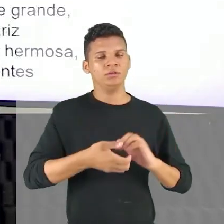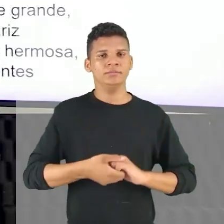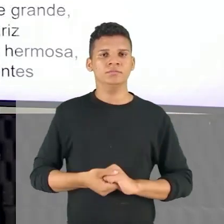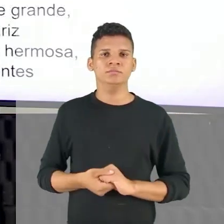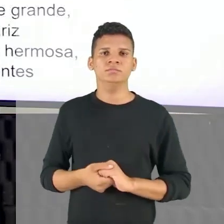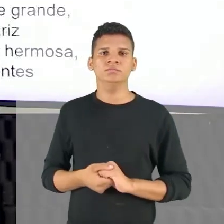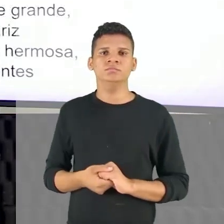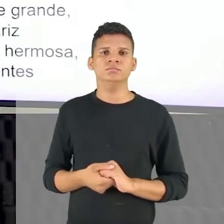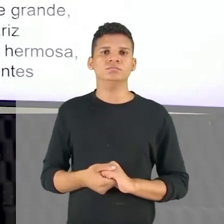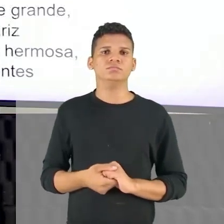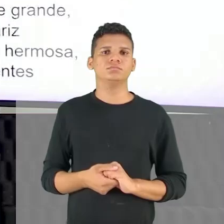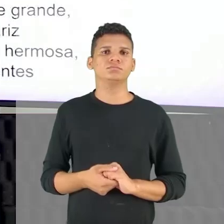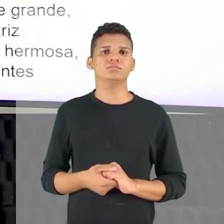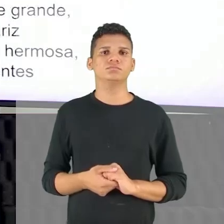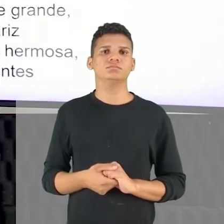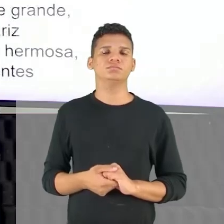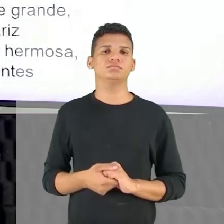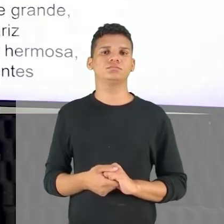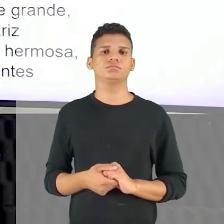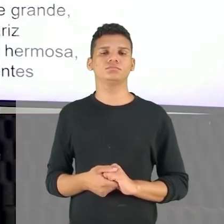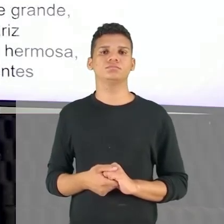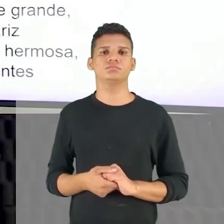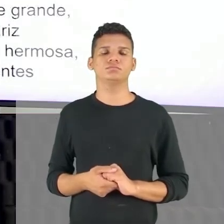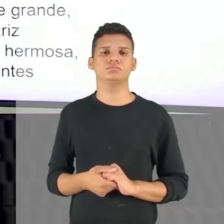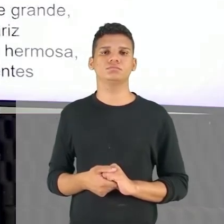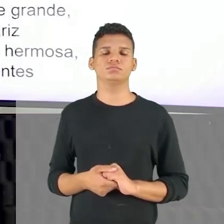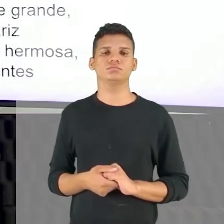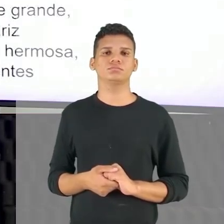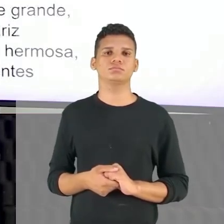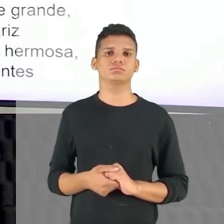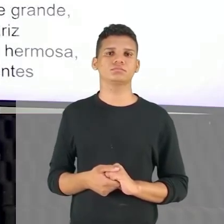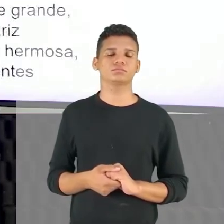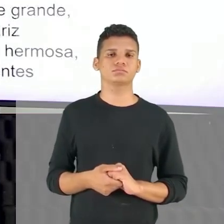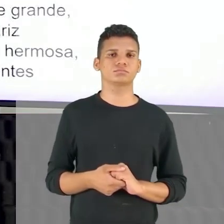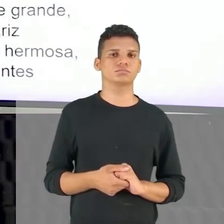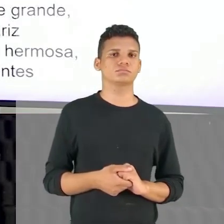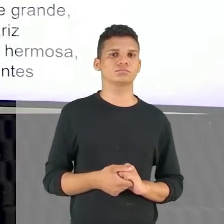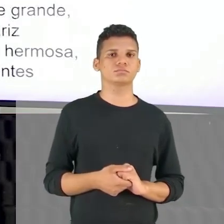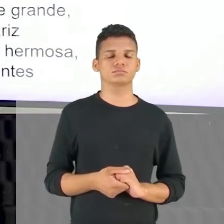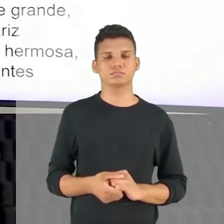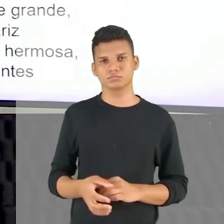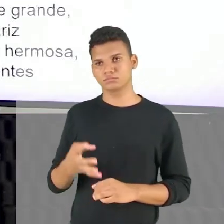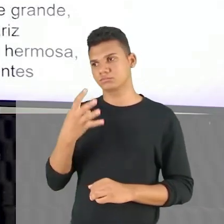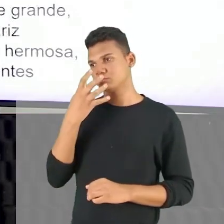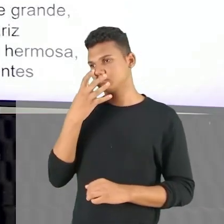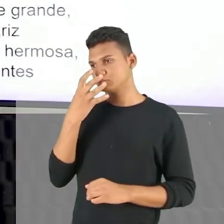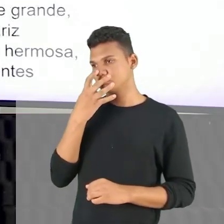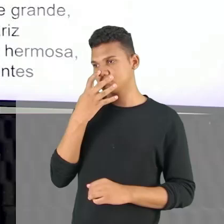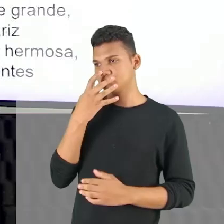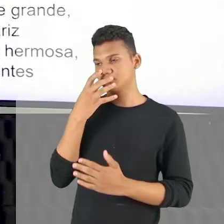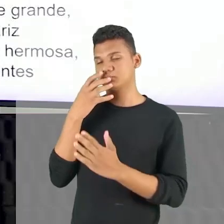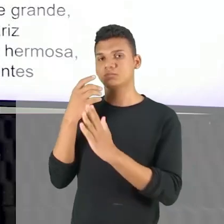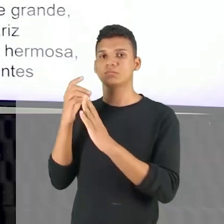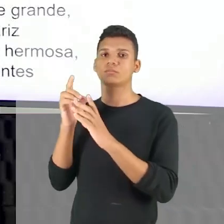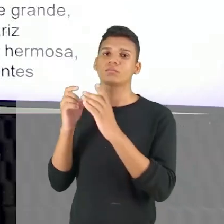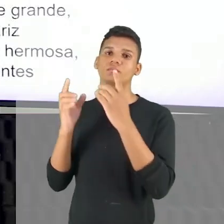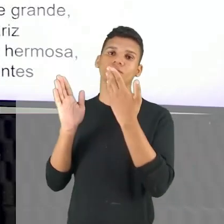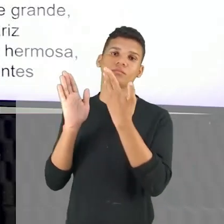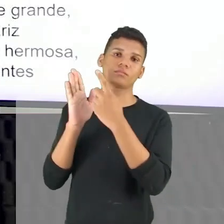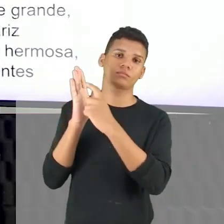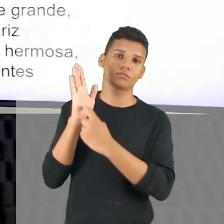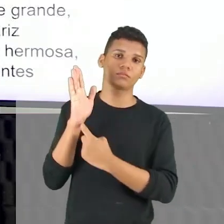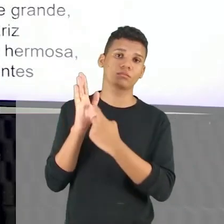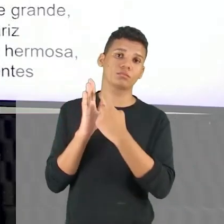de sentirme bien, cuando miro mi rostro en el espejo con mi boca rotundamente